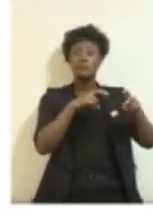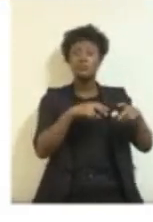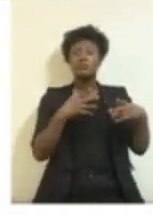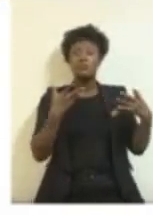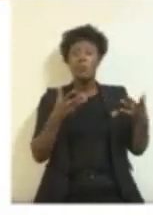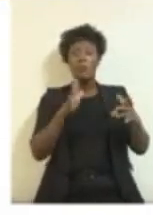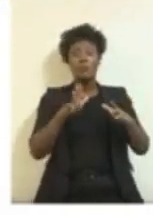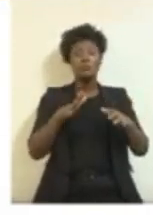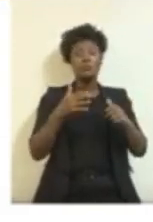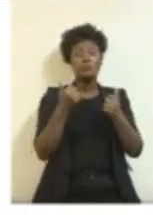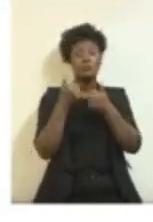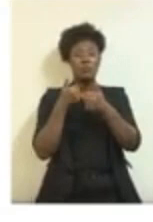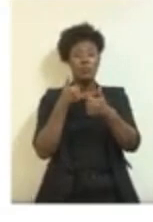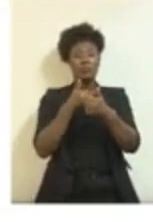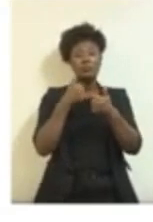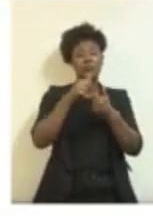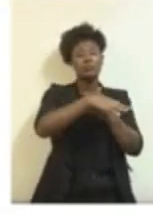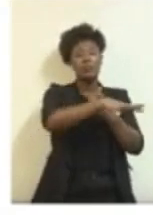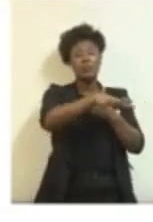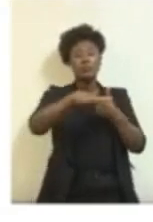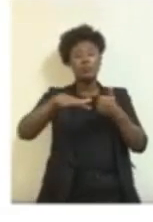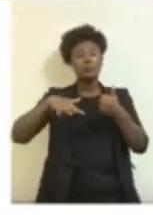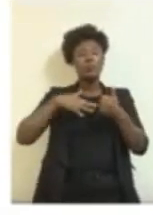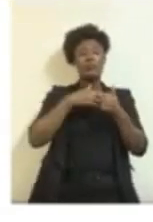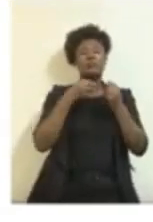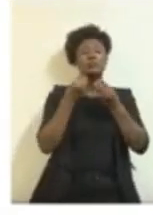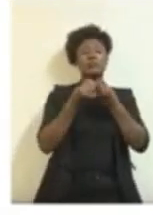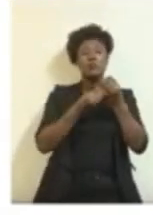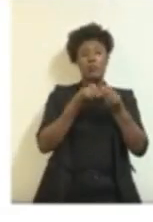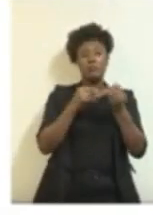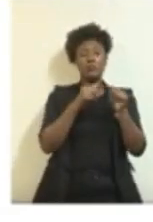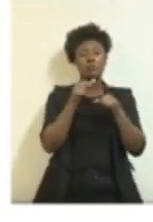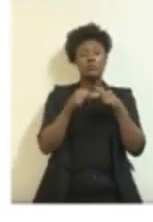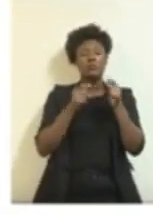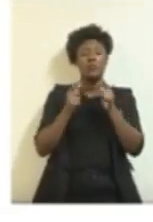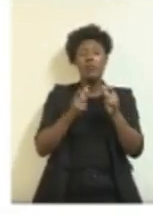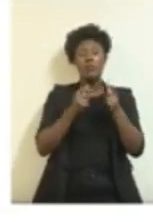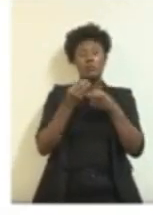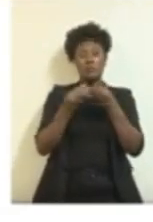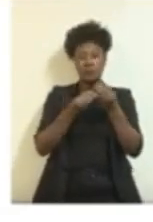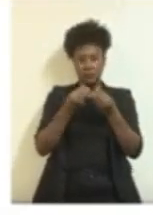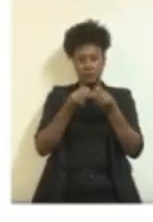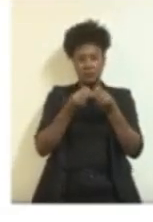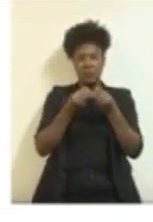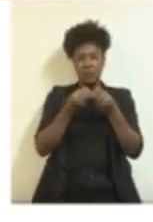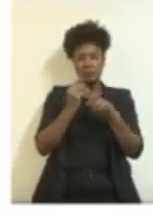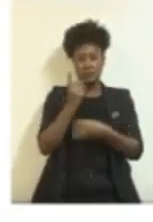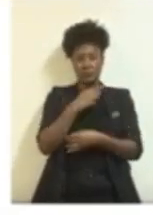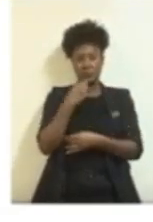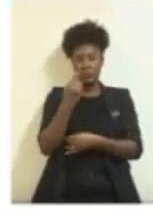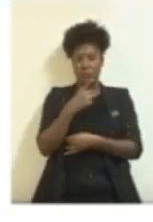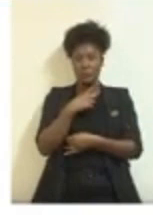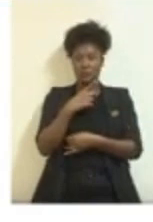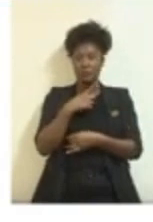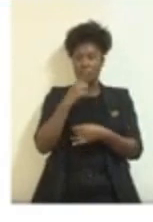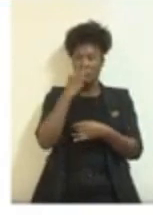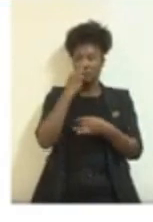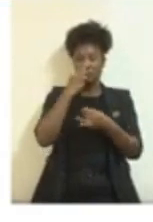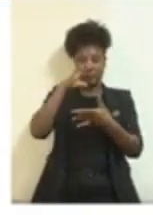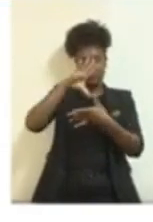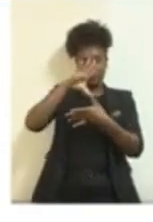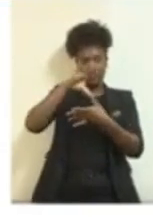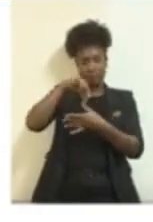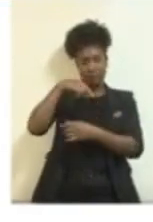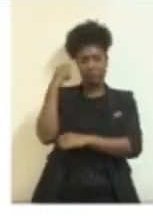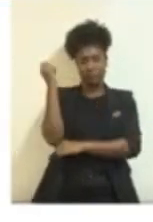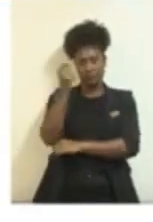na volta talvez não tem mais tanto, como é que muda a vegetação nesses lugares? Então, a gente tem aqui um mapa do Rio Grande do Sul,